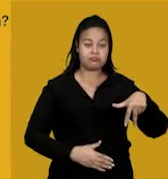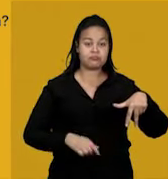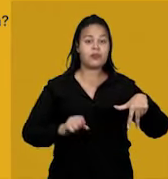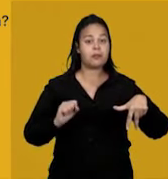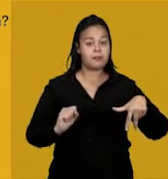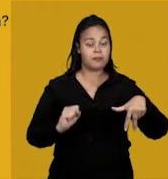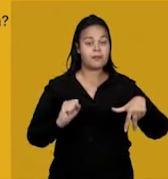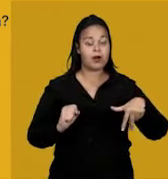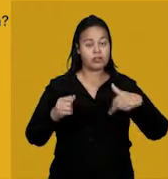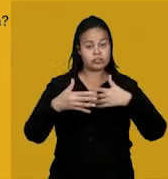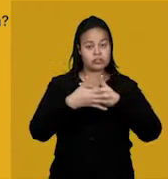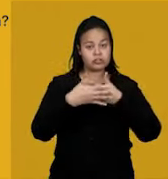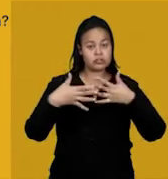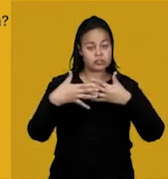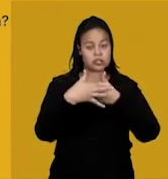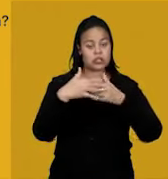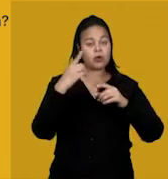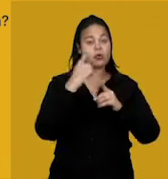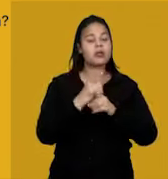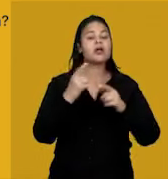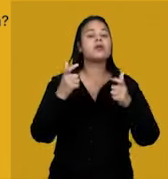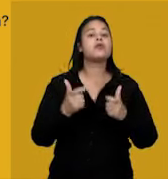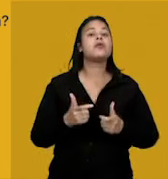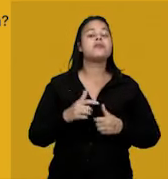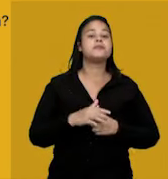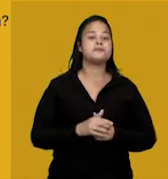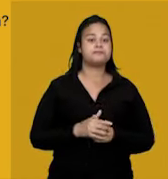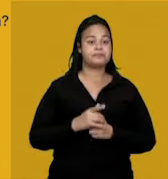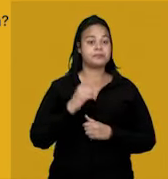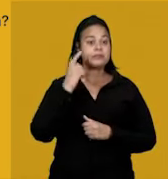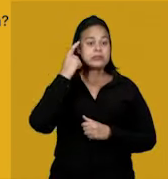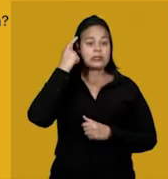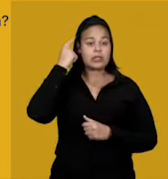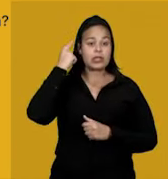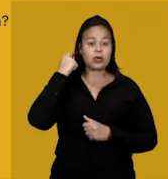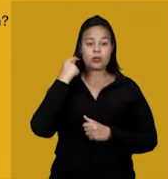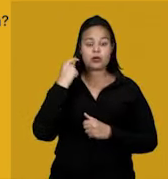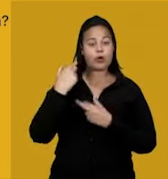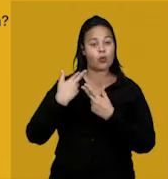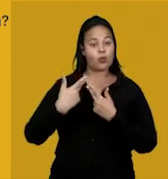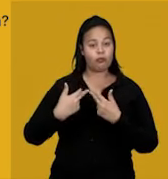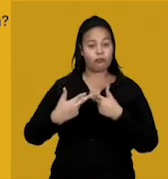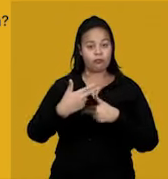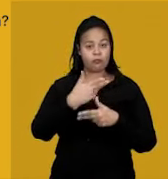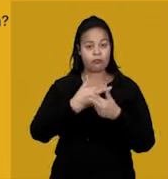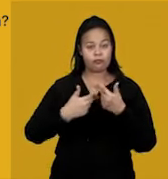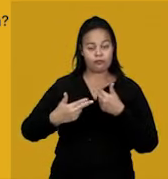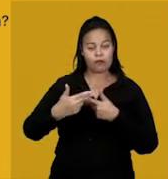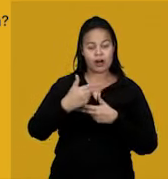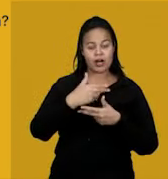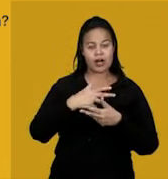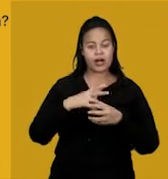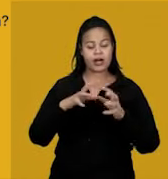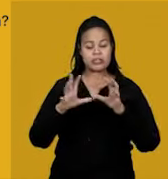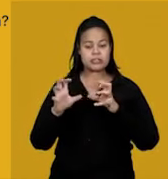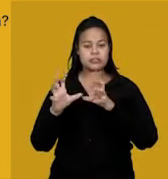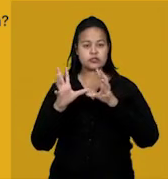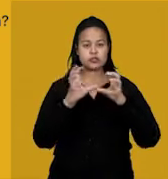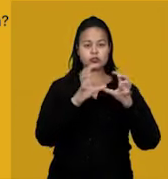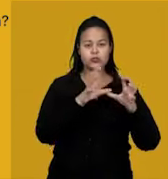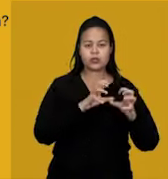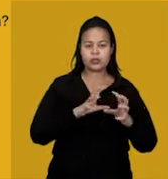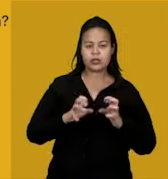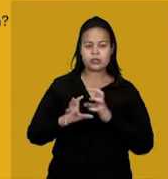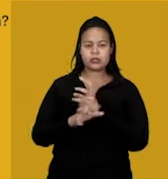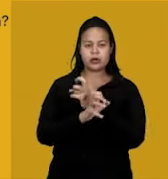pode ser encontrado, por exemplo, nas orelhas e em diversas partes de articulações entre os